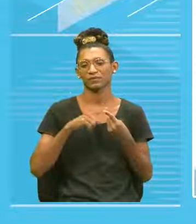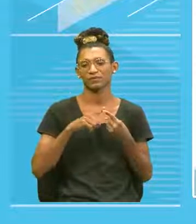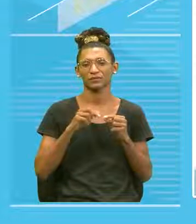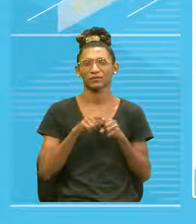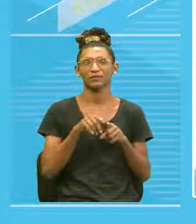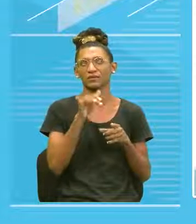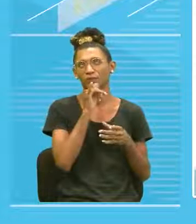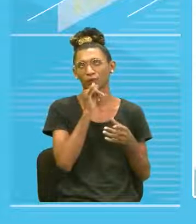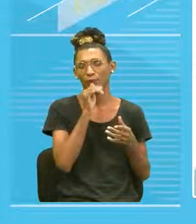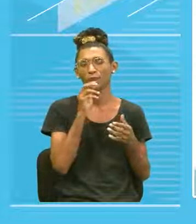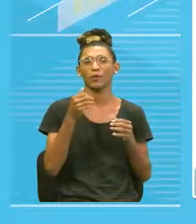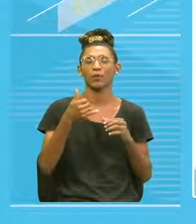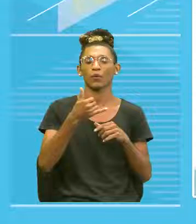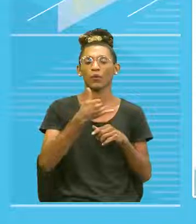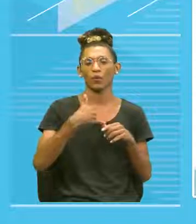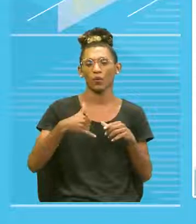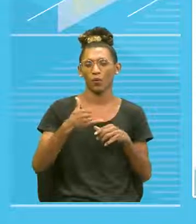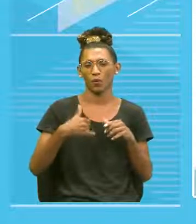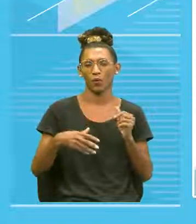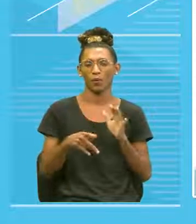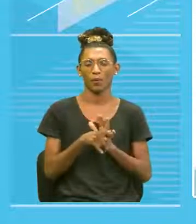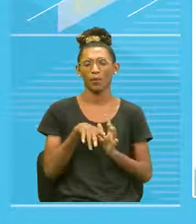gordura animal